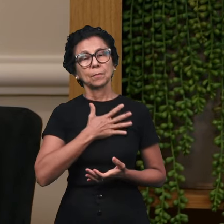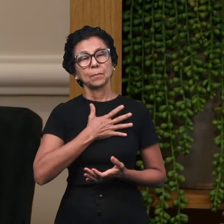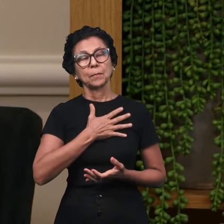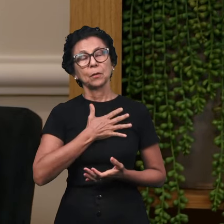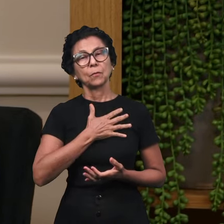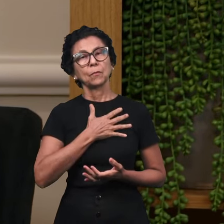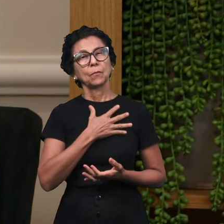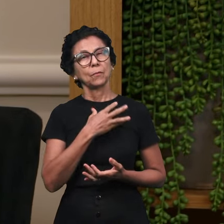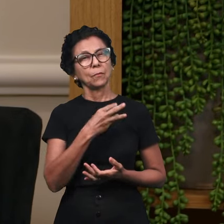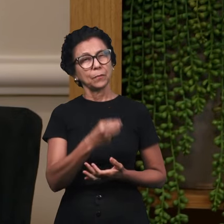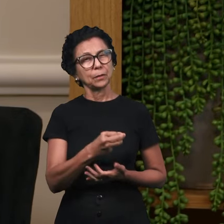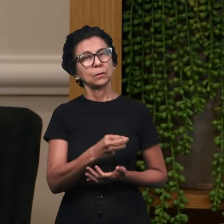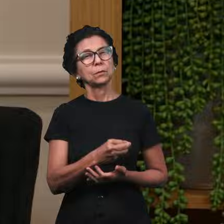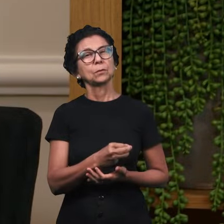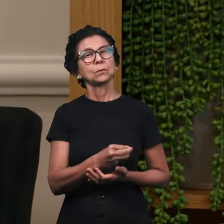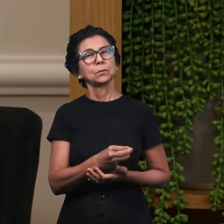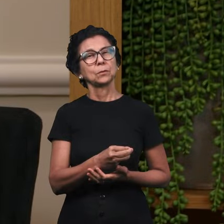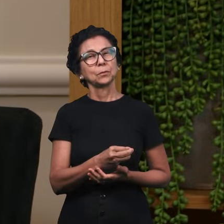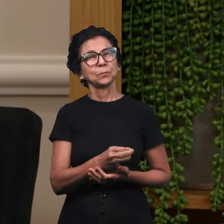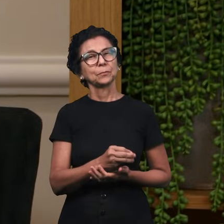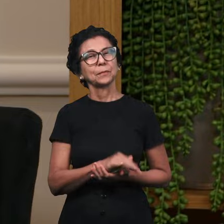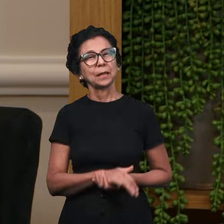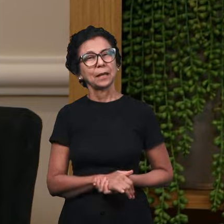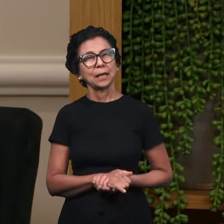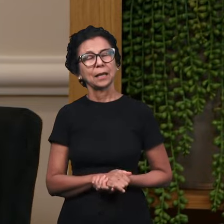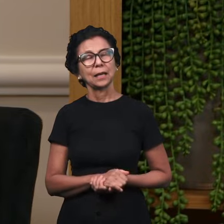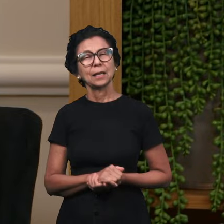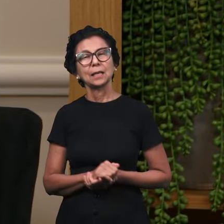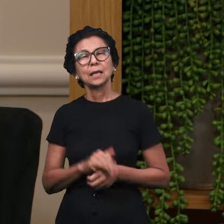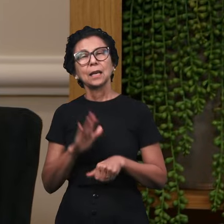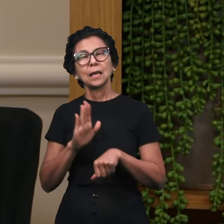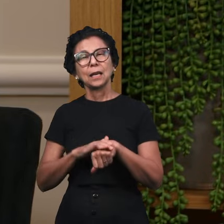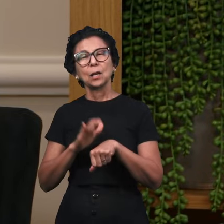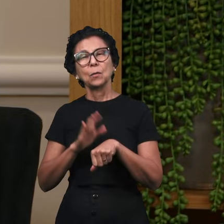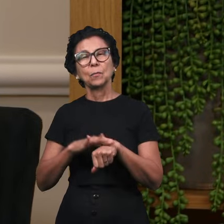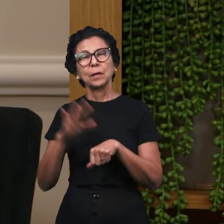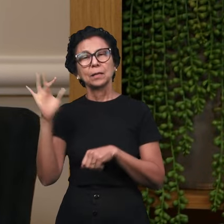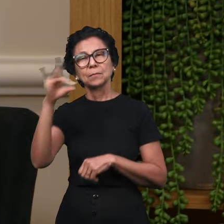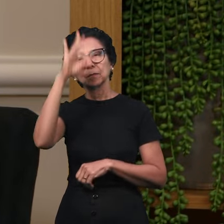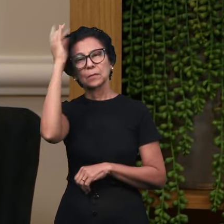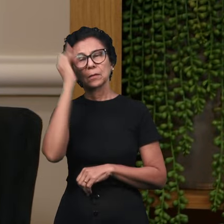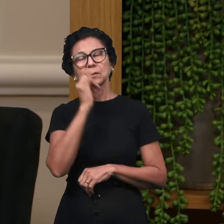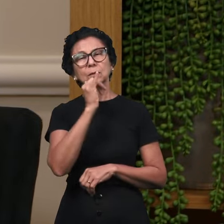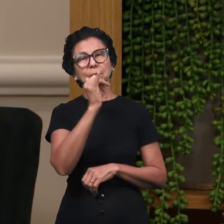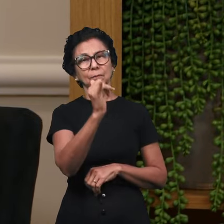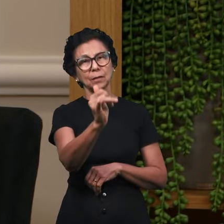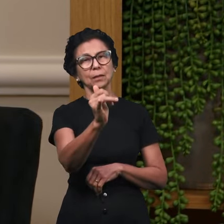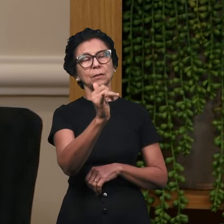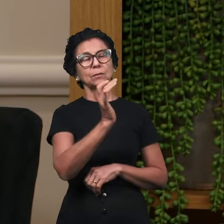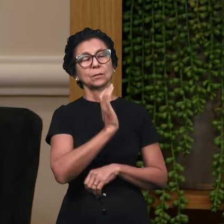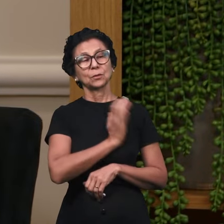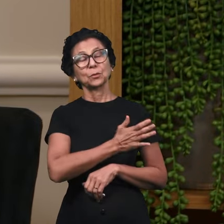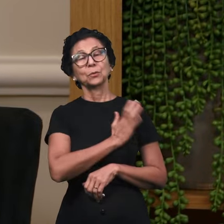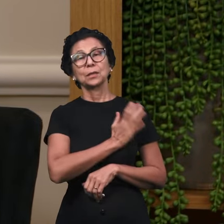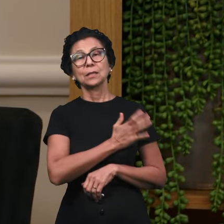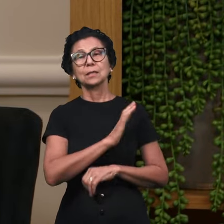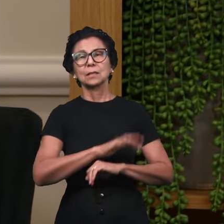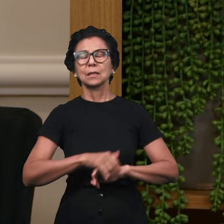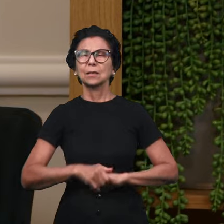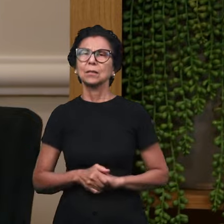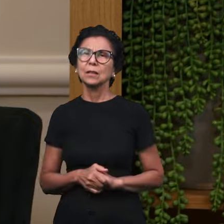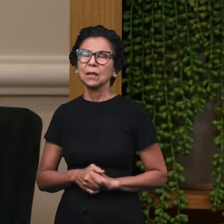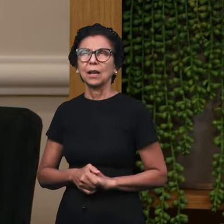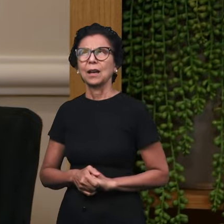meu filho, isso que está sendo gerado é do Espírito Santo. Glória a Jesus.